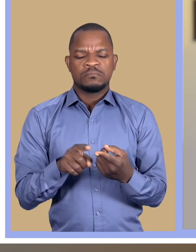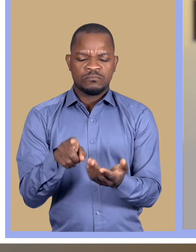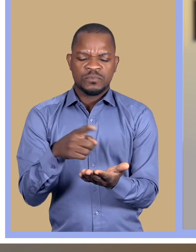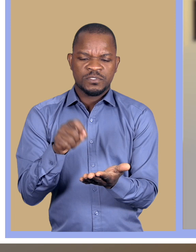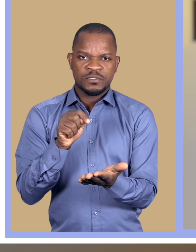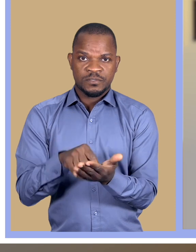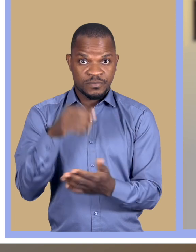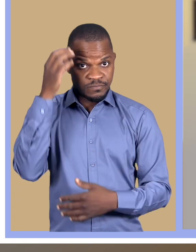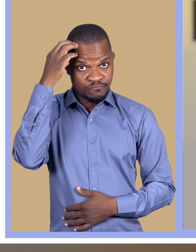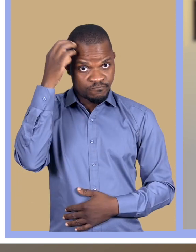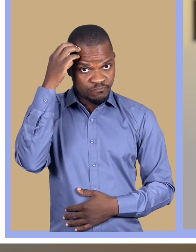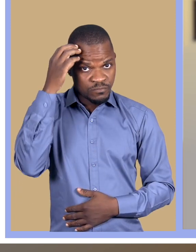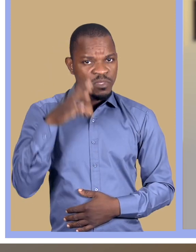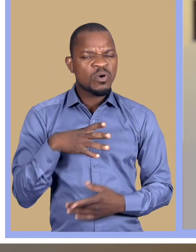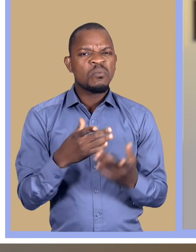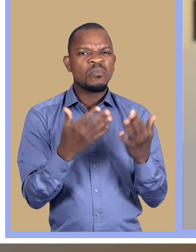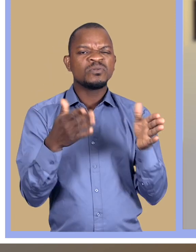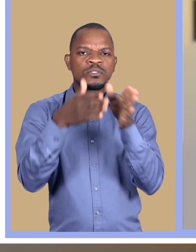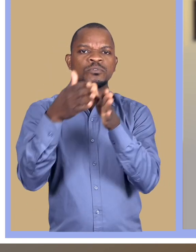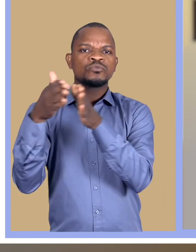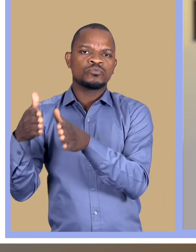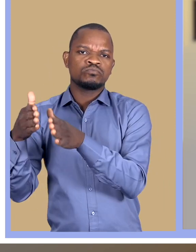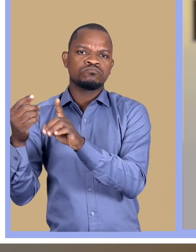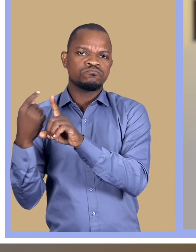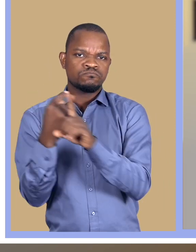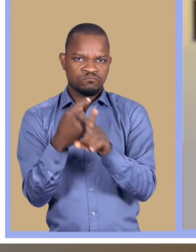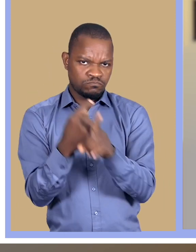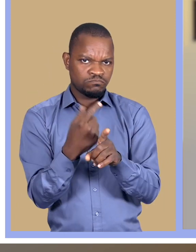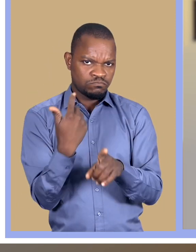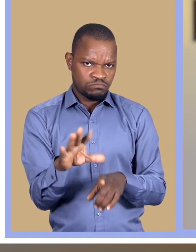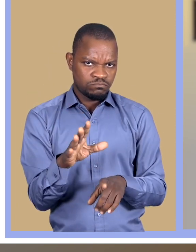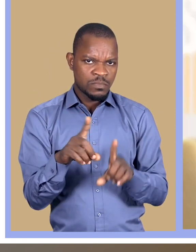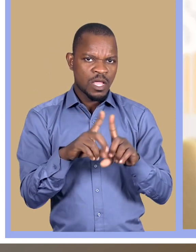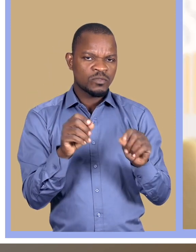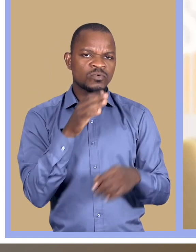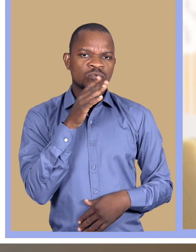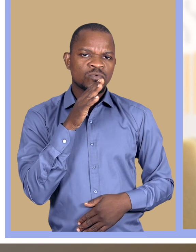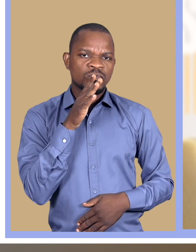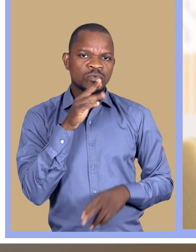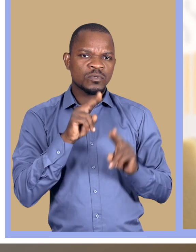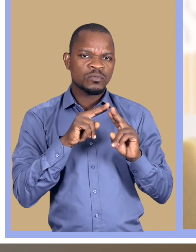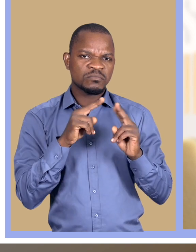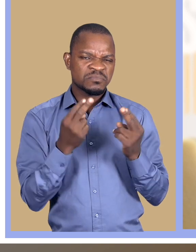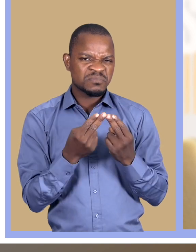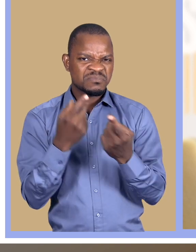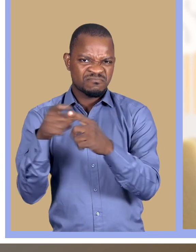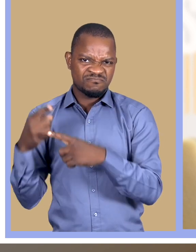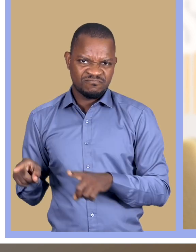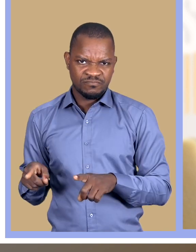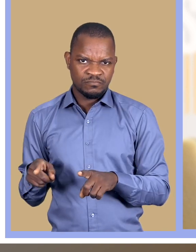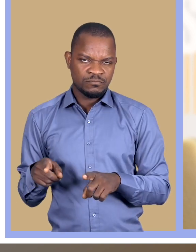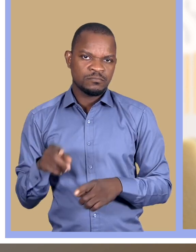muita gente abraçou a causa por causa dessa situação do lixo a nível da cidade de Maputo? Sim, na verdade era